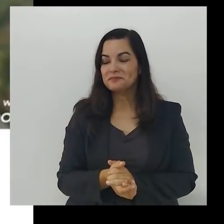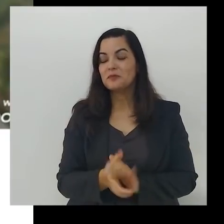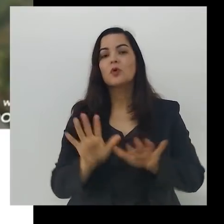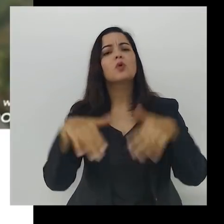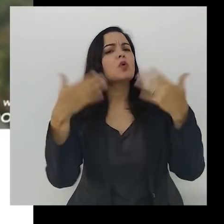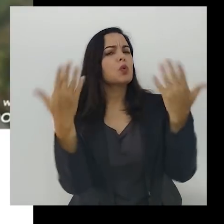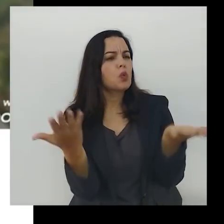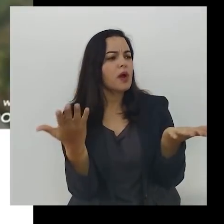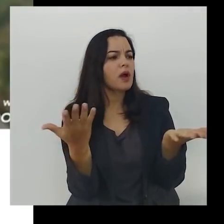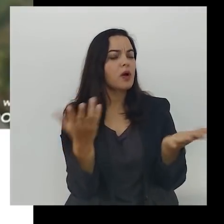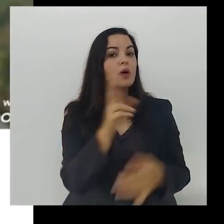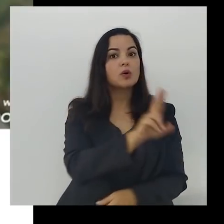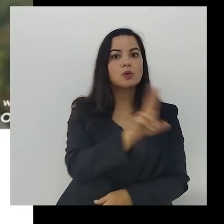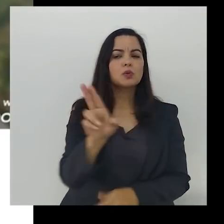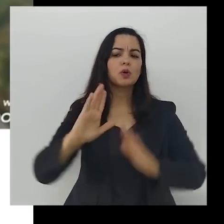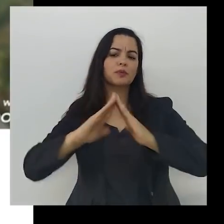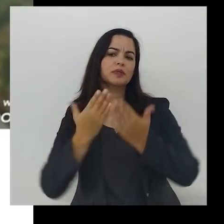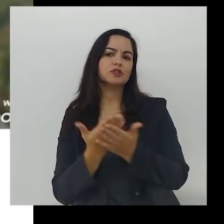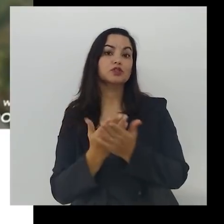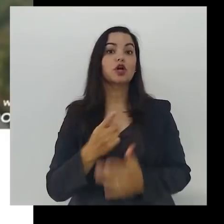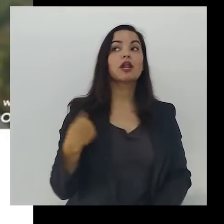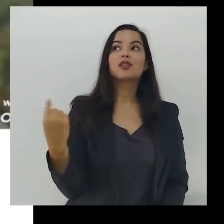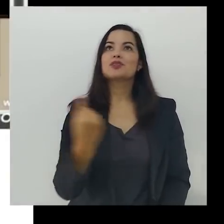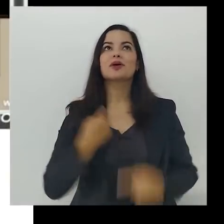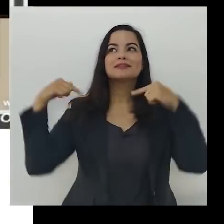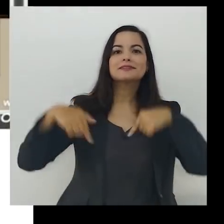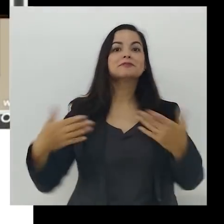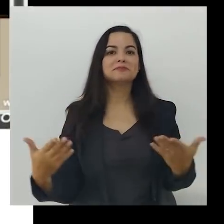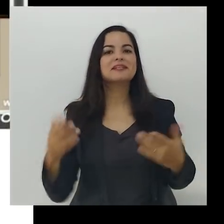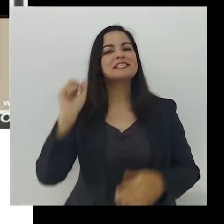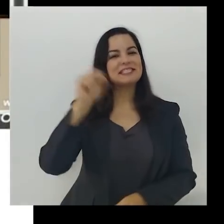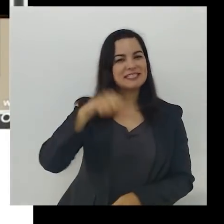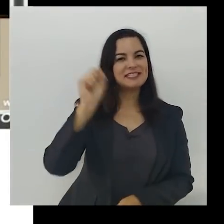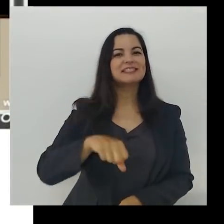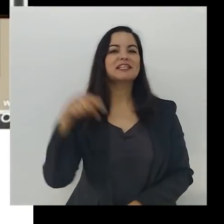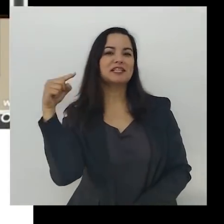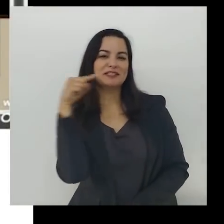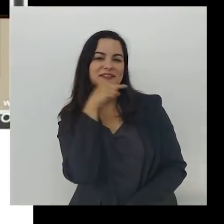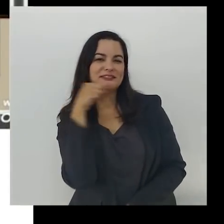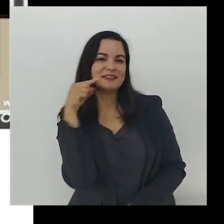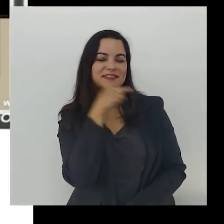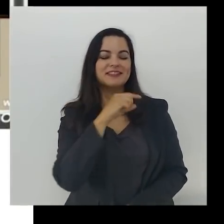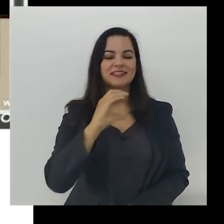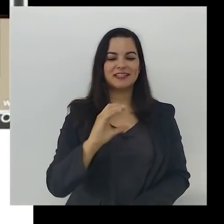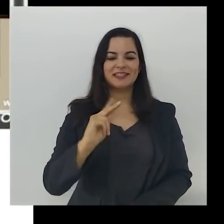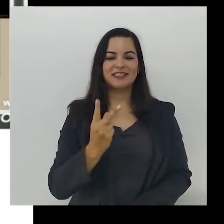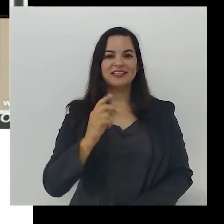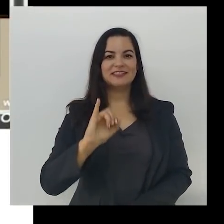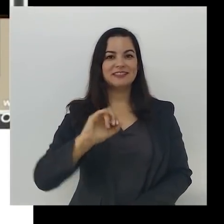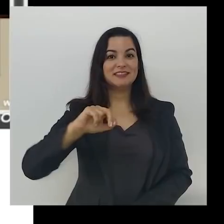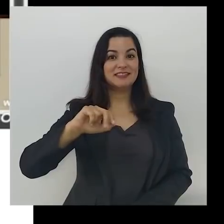Qual é o nome de nossa escola? Sim, Chiquinha Gonzaga. Ela